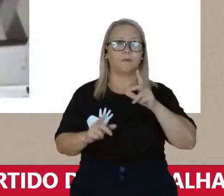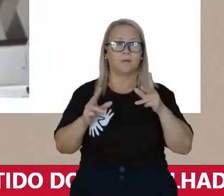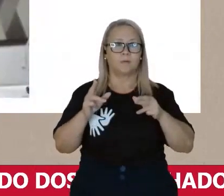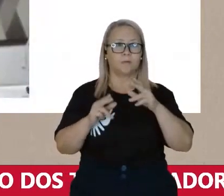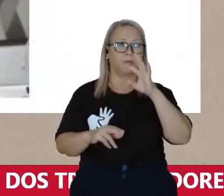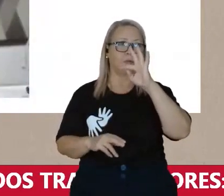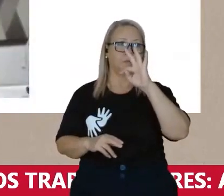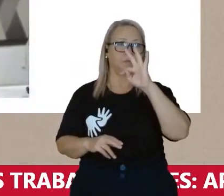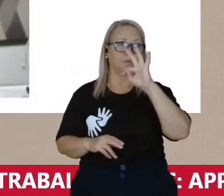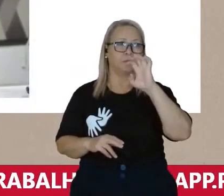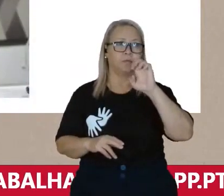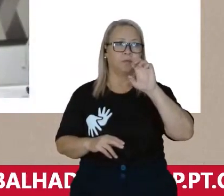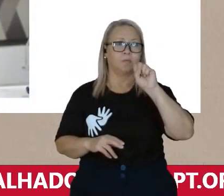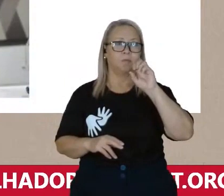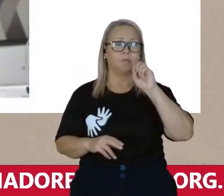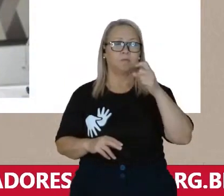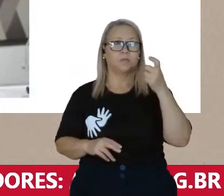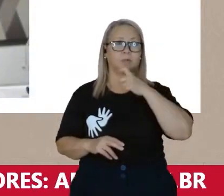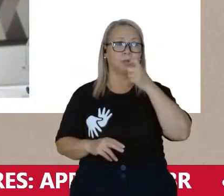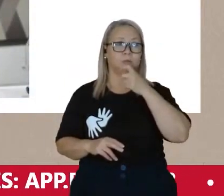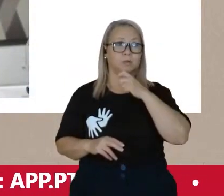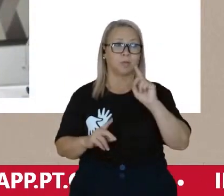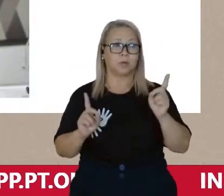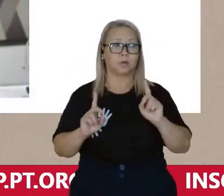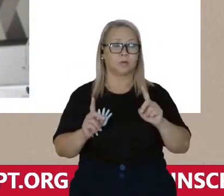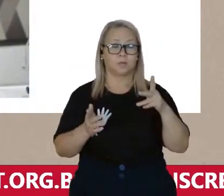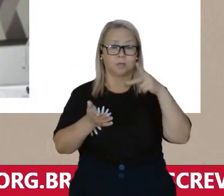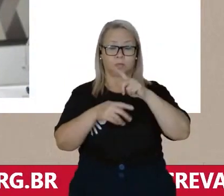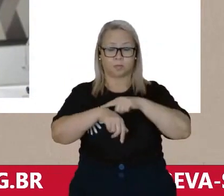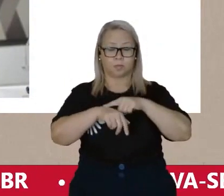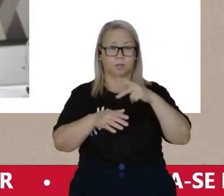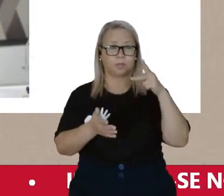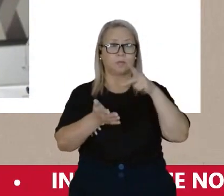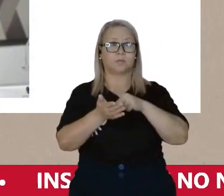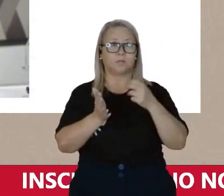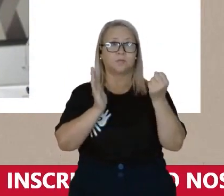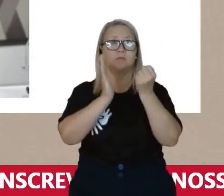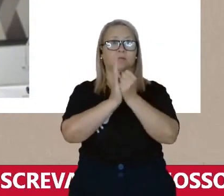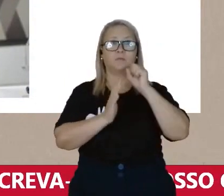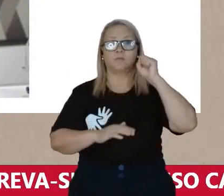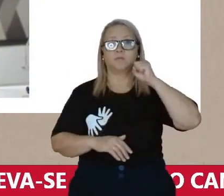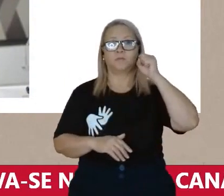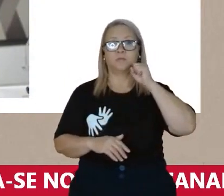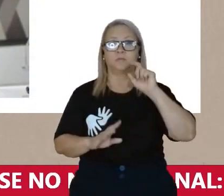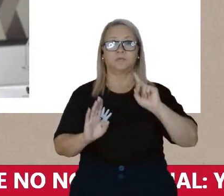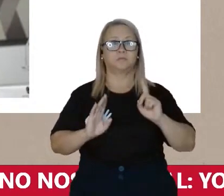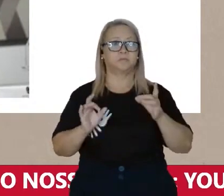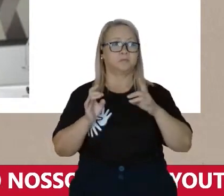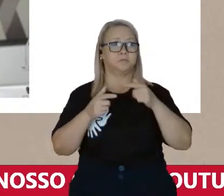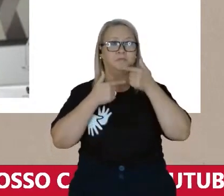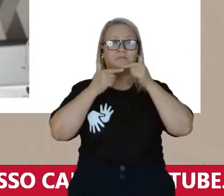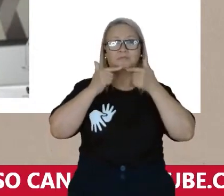né, mostrando esse desmentido em tempo real e marcando os senadores e num tom super bem-humorado, do